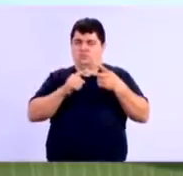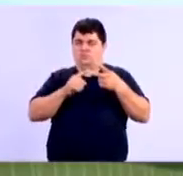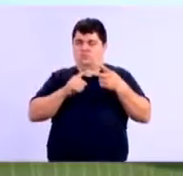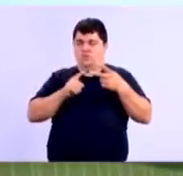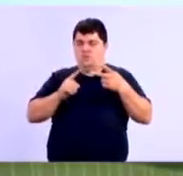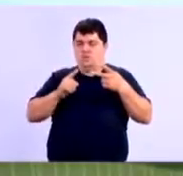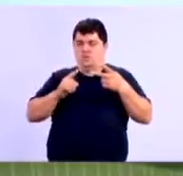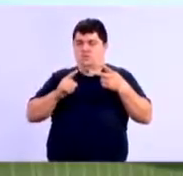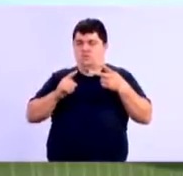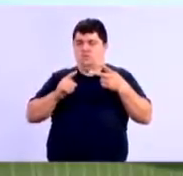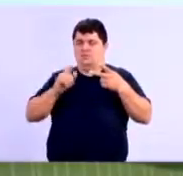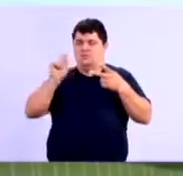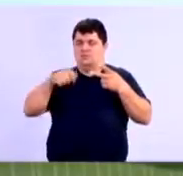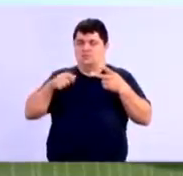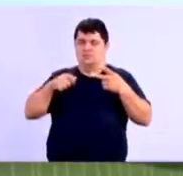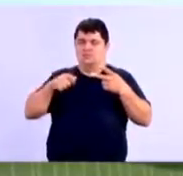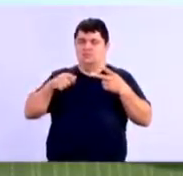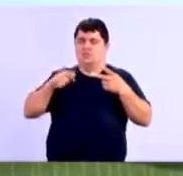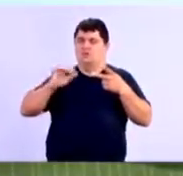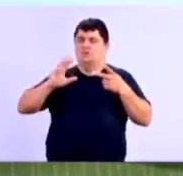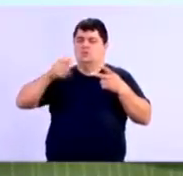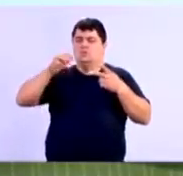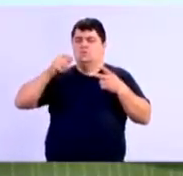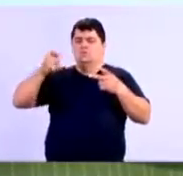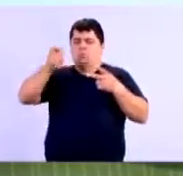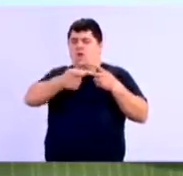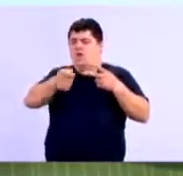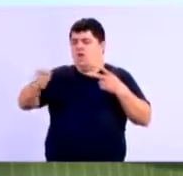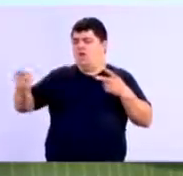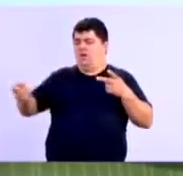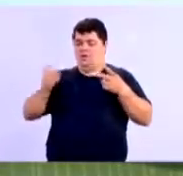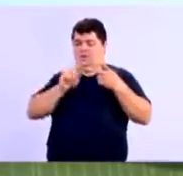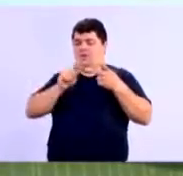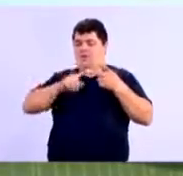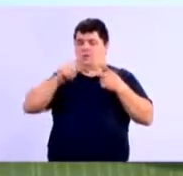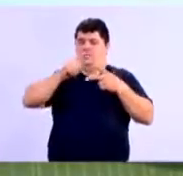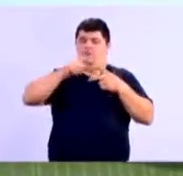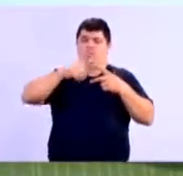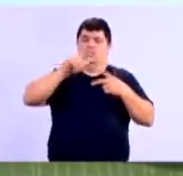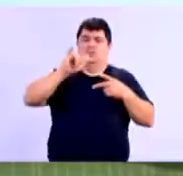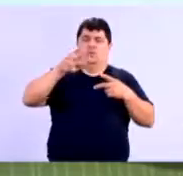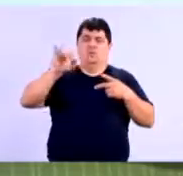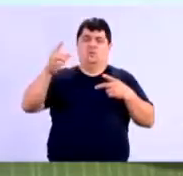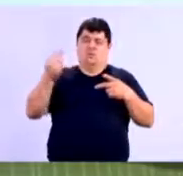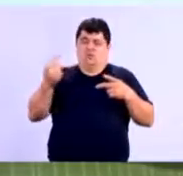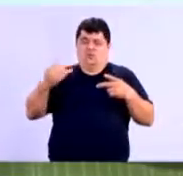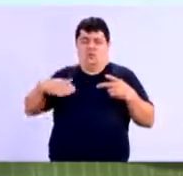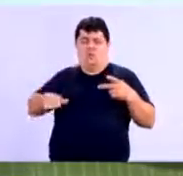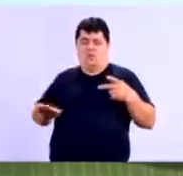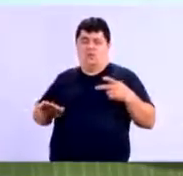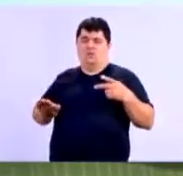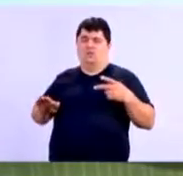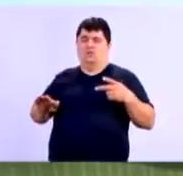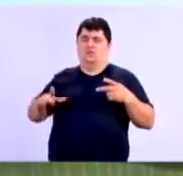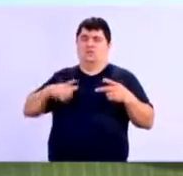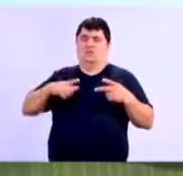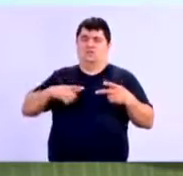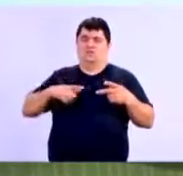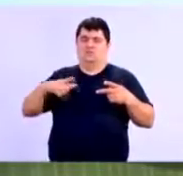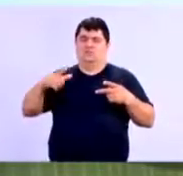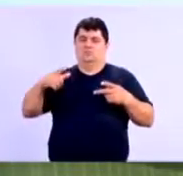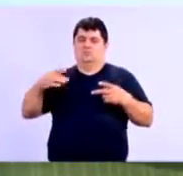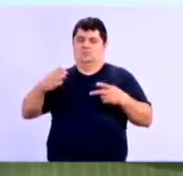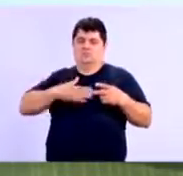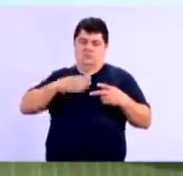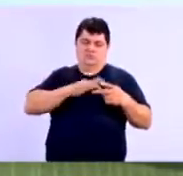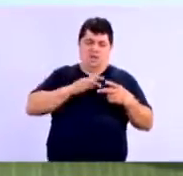é o que você pode arcar com todas as despesas da empresa. Correto? O líquido não, é aquilo que sobra de fato, é aquilo que os sócios vão poder repartir